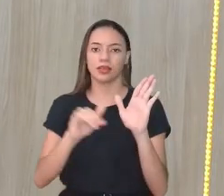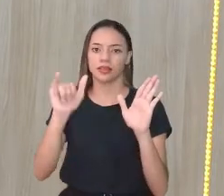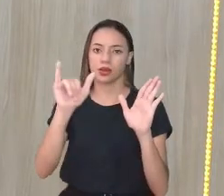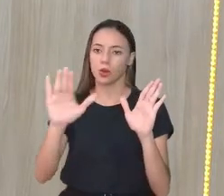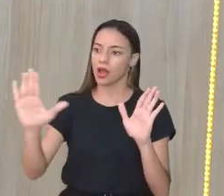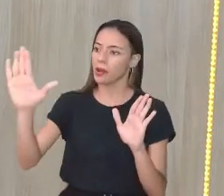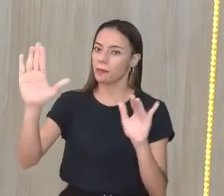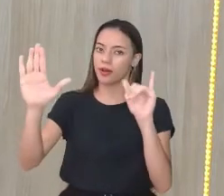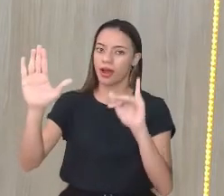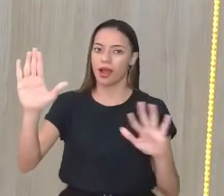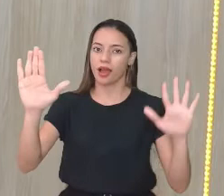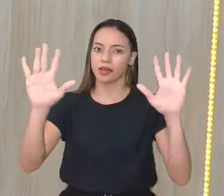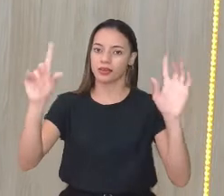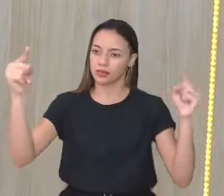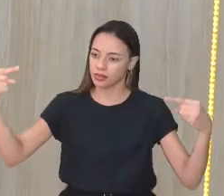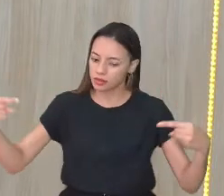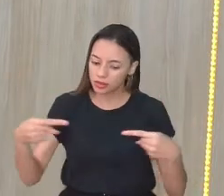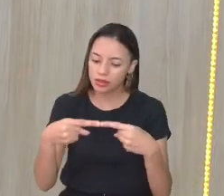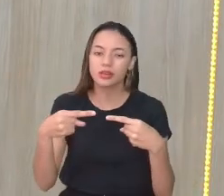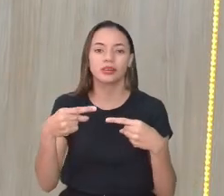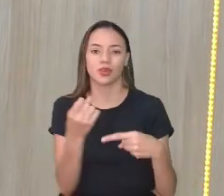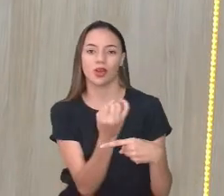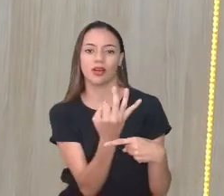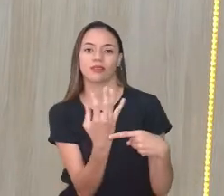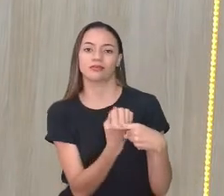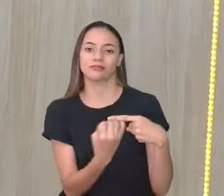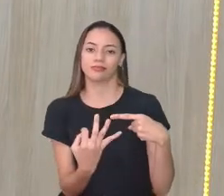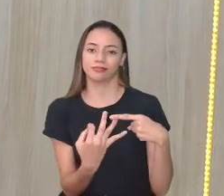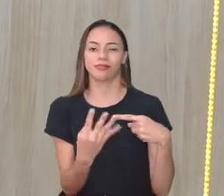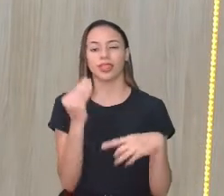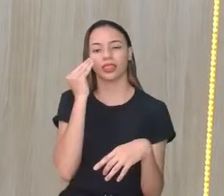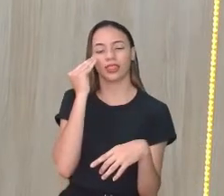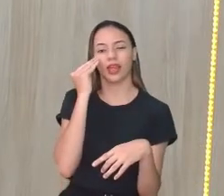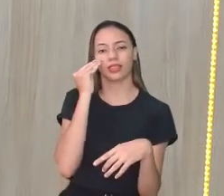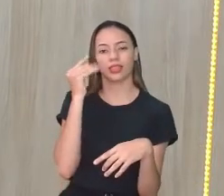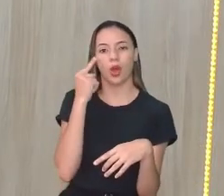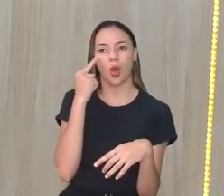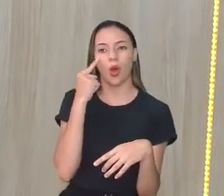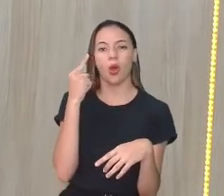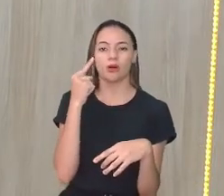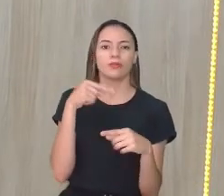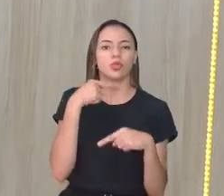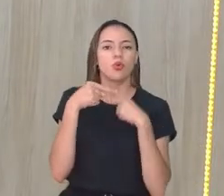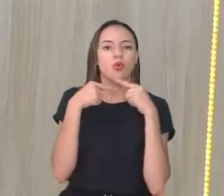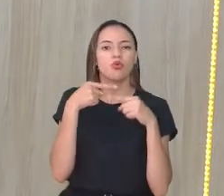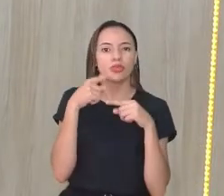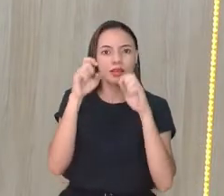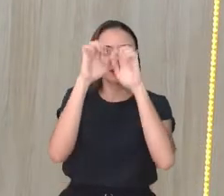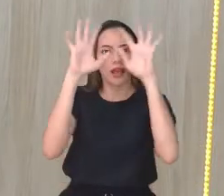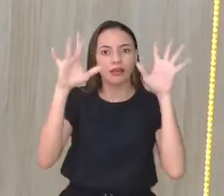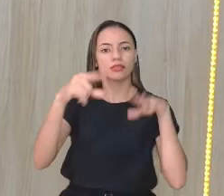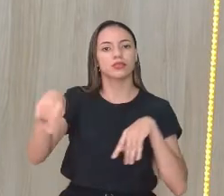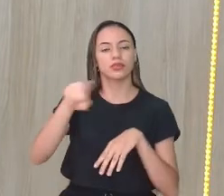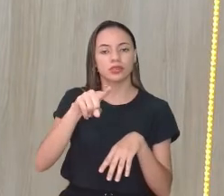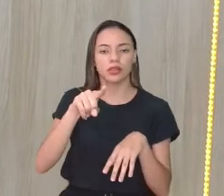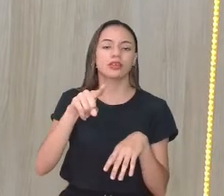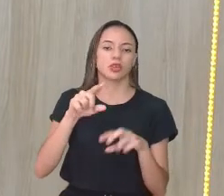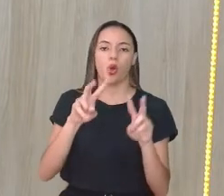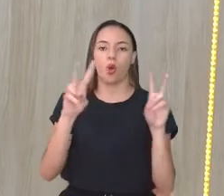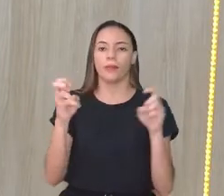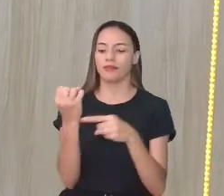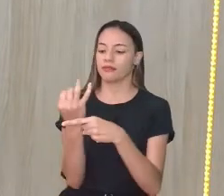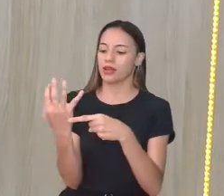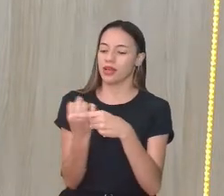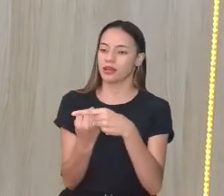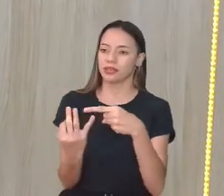figura relacionando essa fração. E a gente vai tentar tirar um pouco dessas dúvidas iniciais da fração